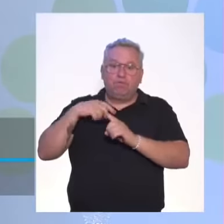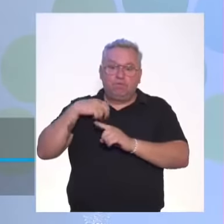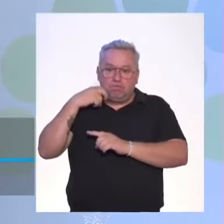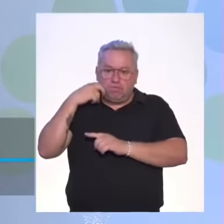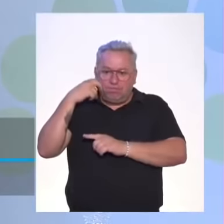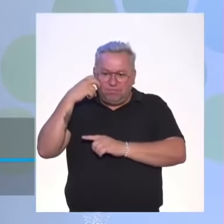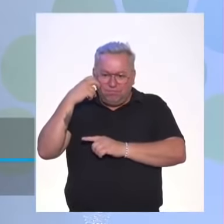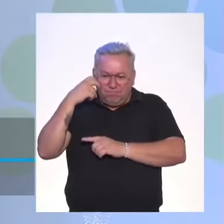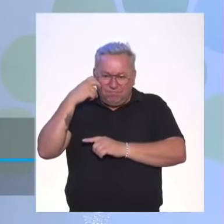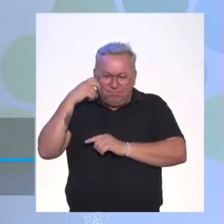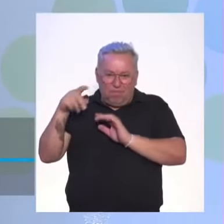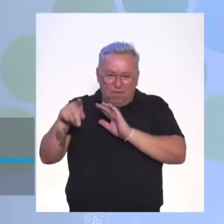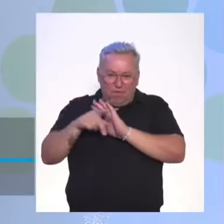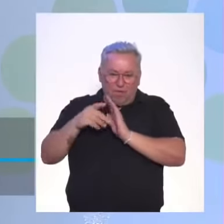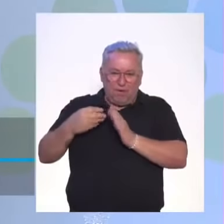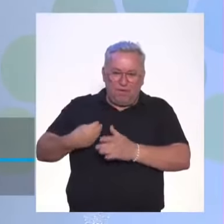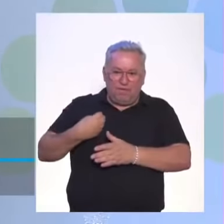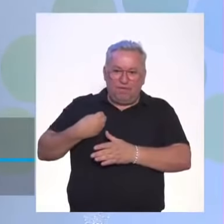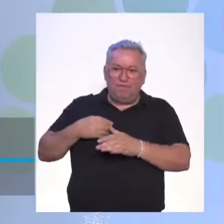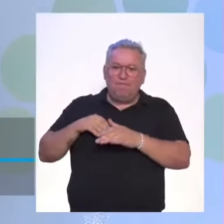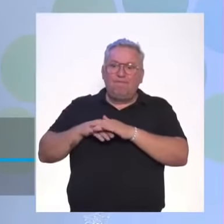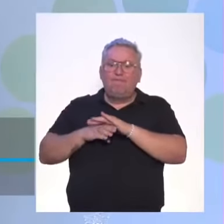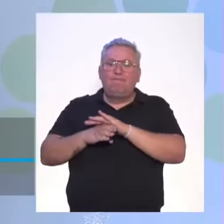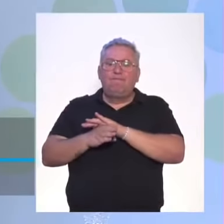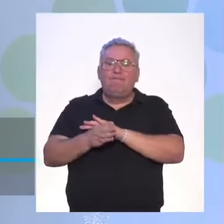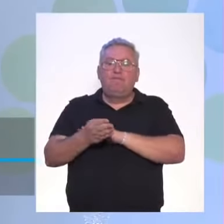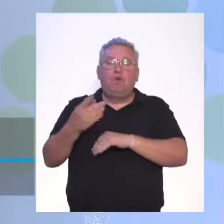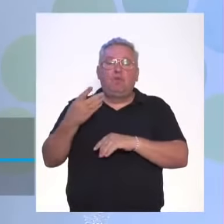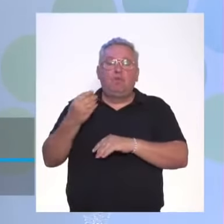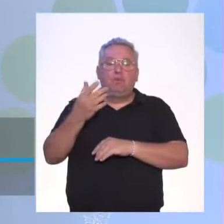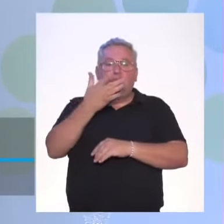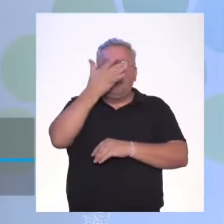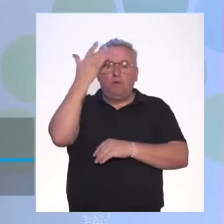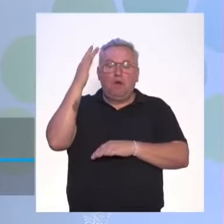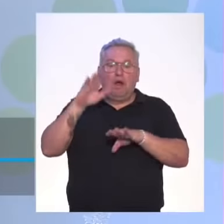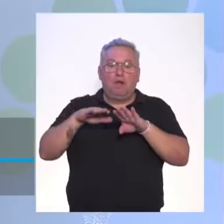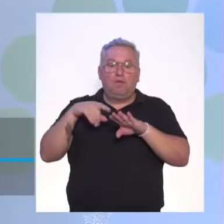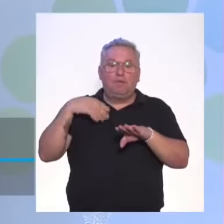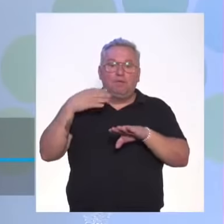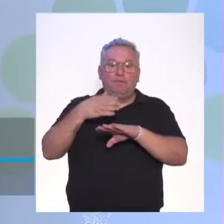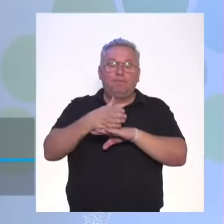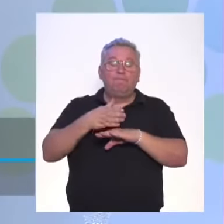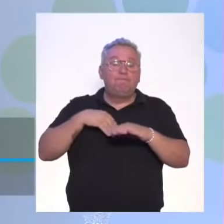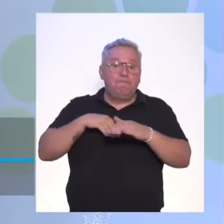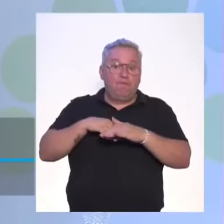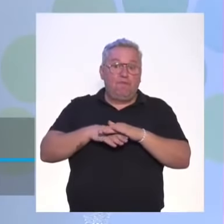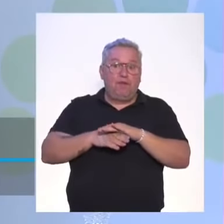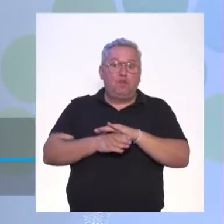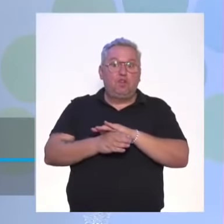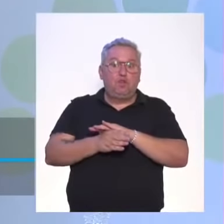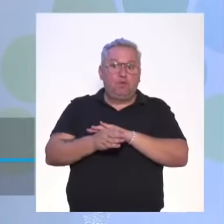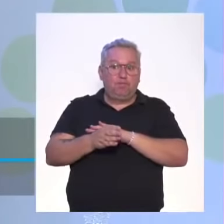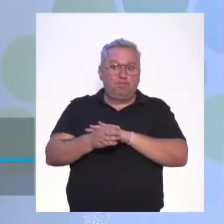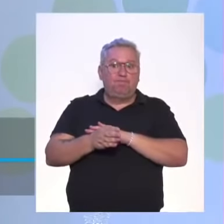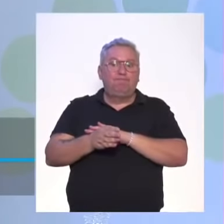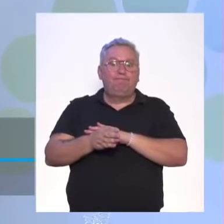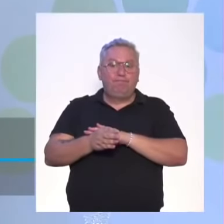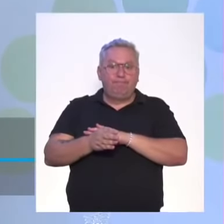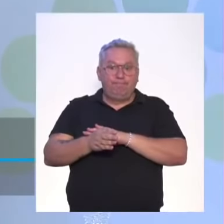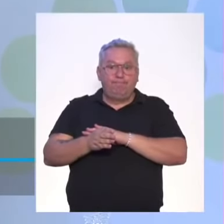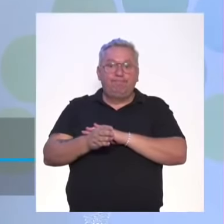vergonha da sua própria realidade questão dos vícios né porque muitas pessoas às vezes entra nessa questão do visto sim